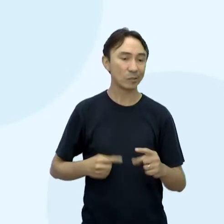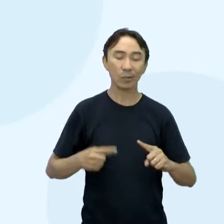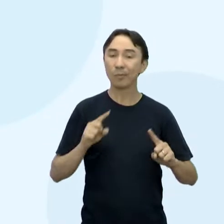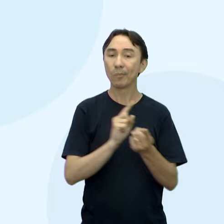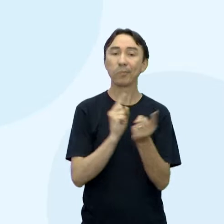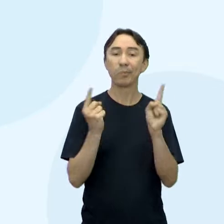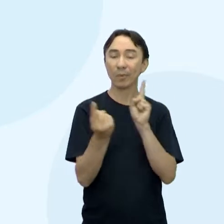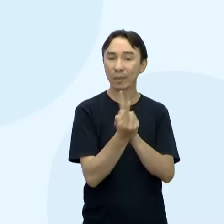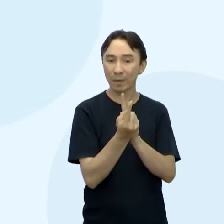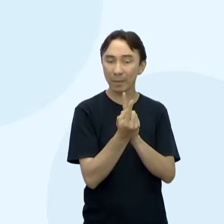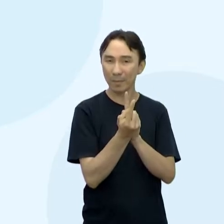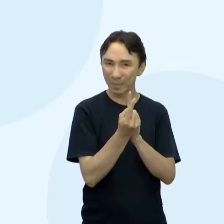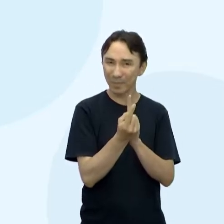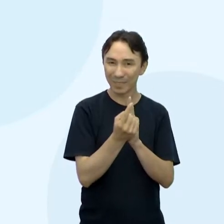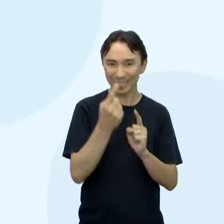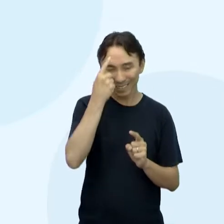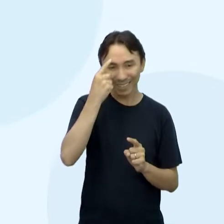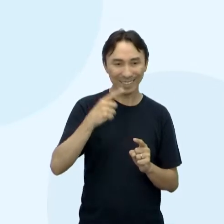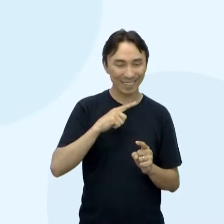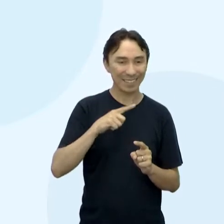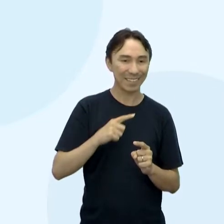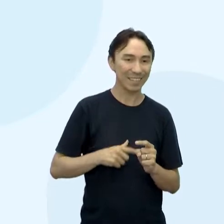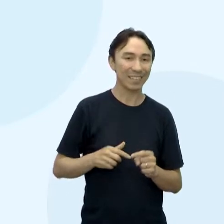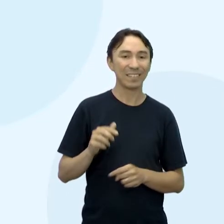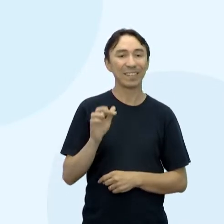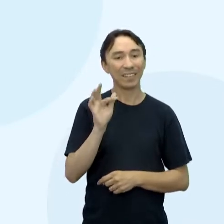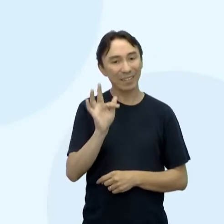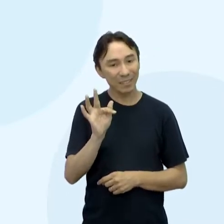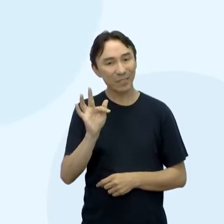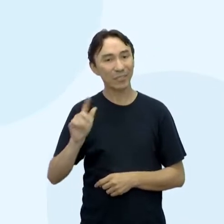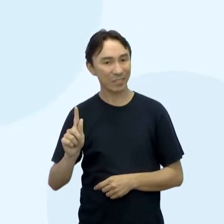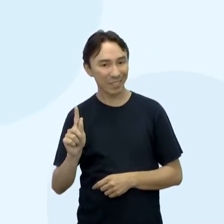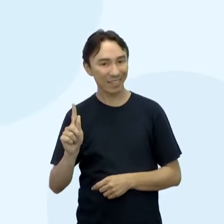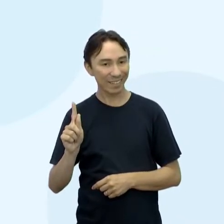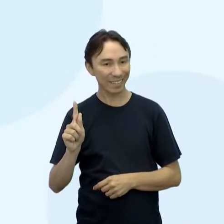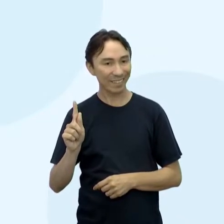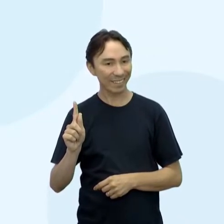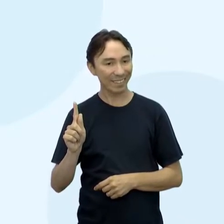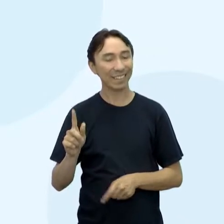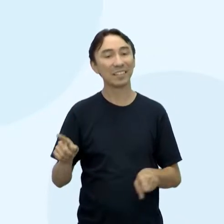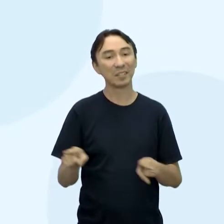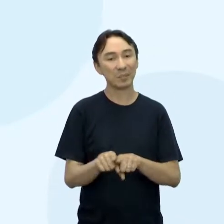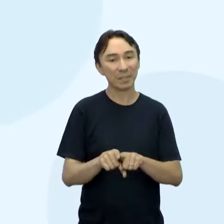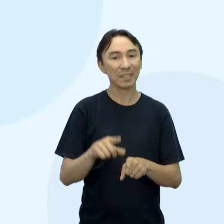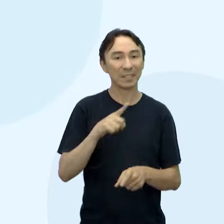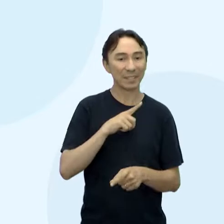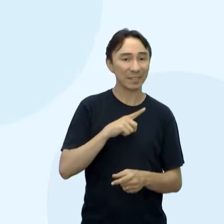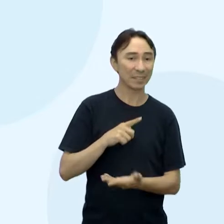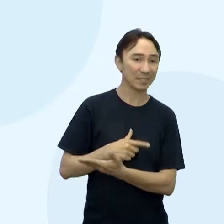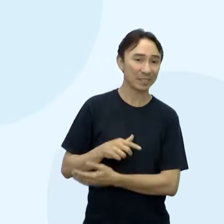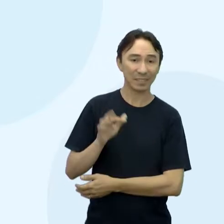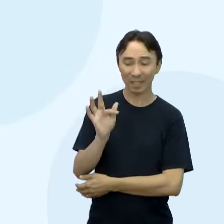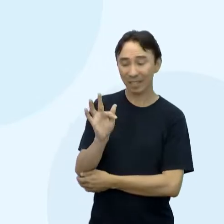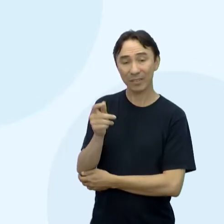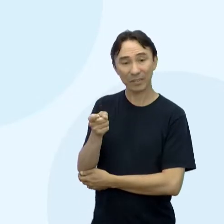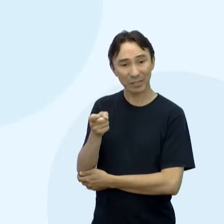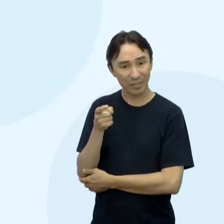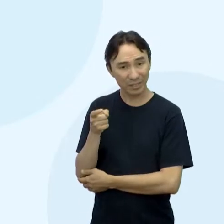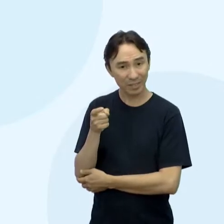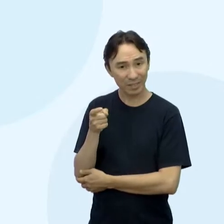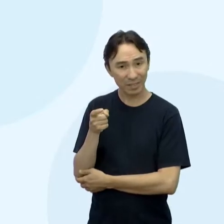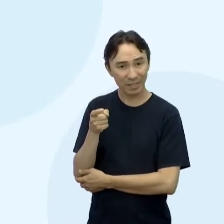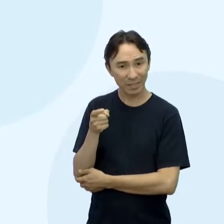né? Então aqui está a força, o peso, e aqui está a força elástica, também lá, pessoal, que é o famoso